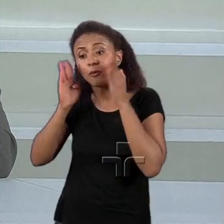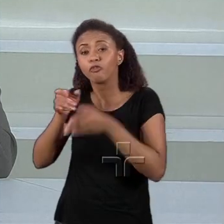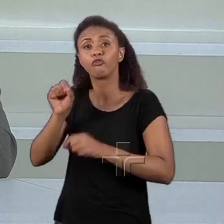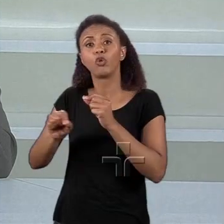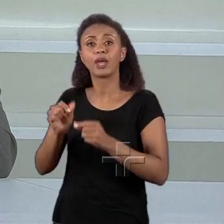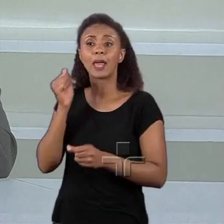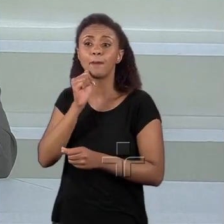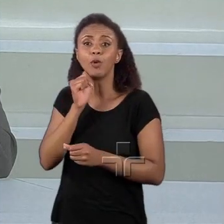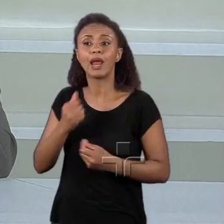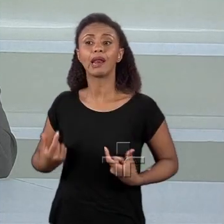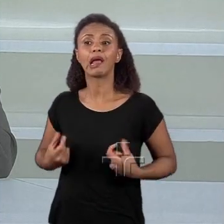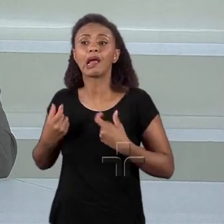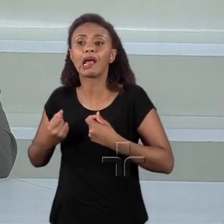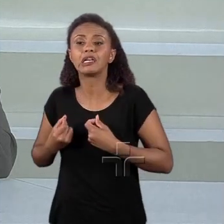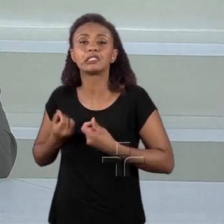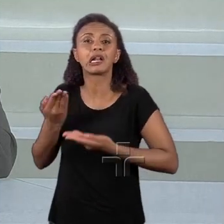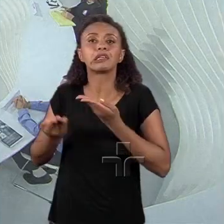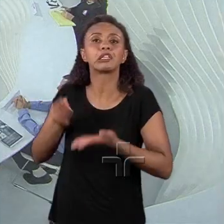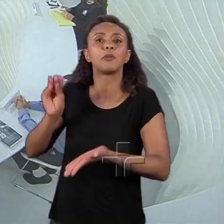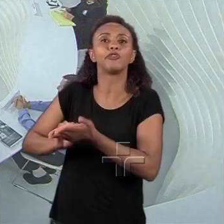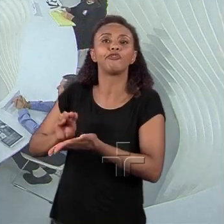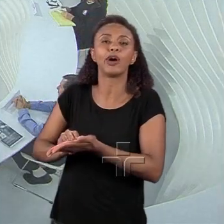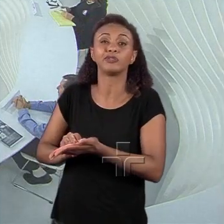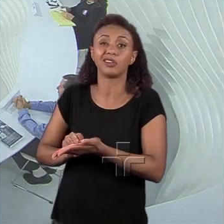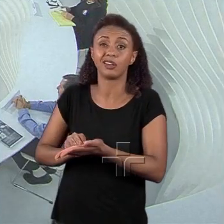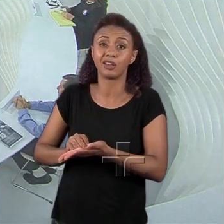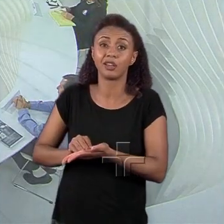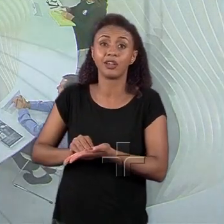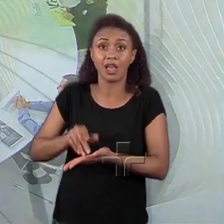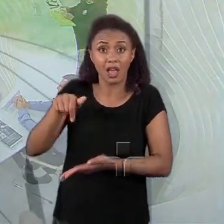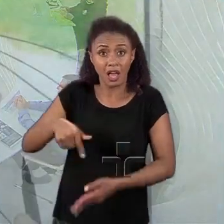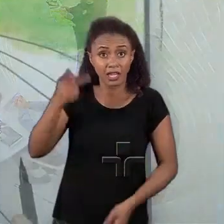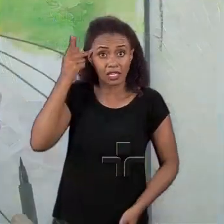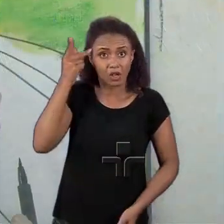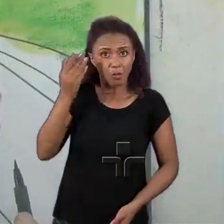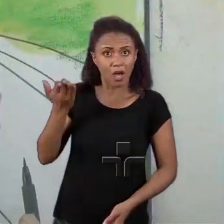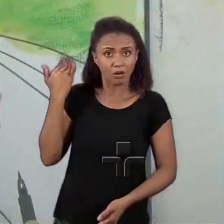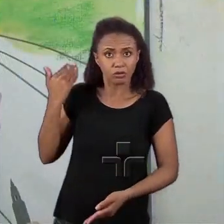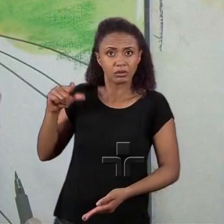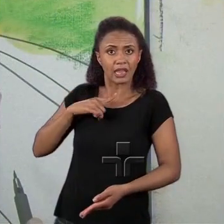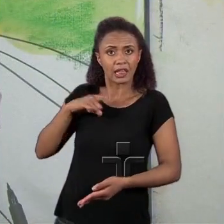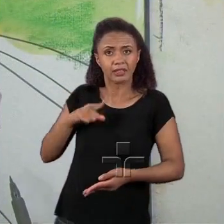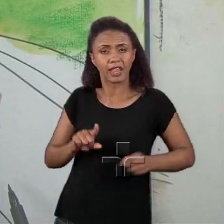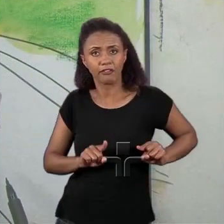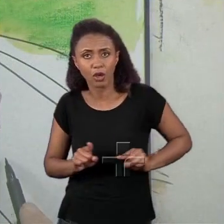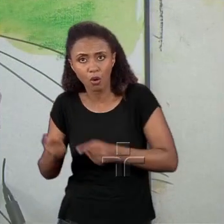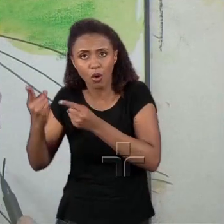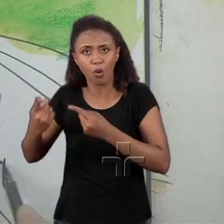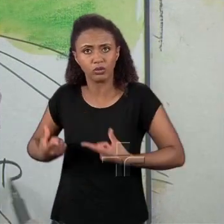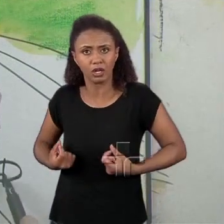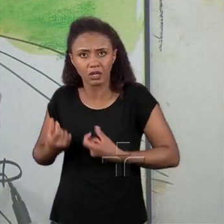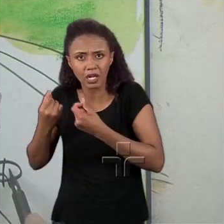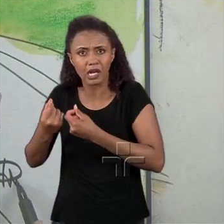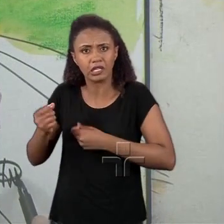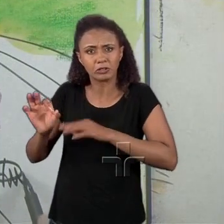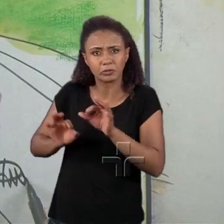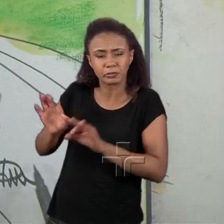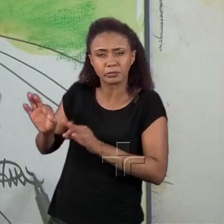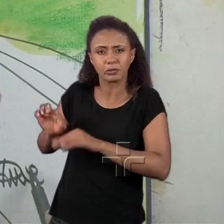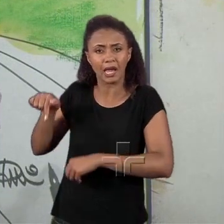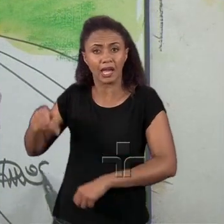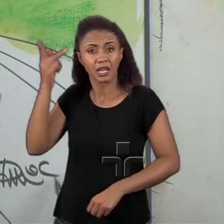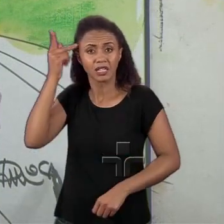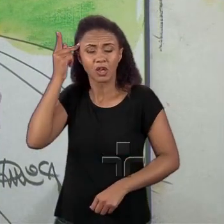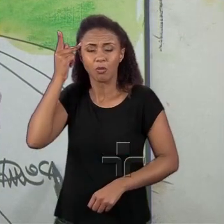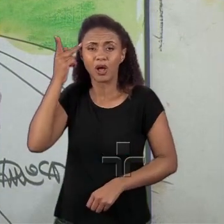não têm tratamento. O que foi feito em São Paulo, no combate ao câncer, nos hospitais que existem aqui, no setor público de São Paulo, que são uma